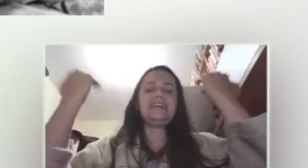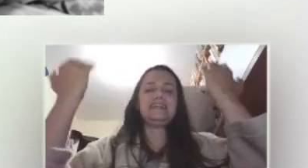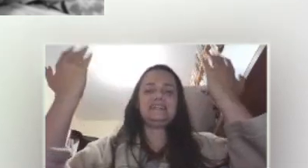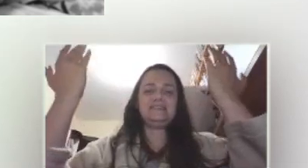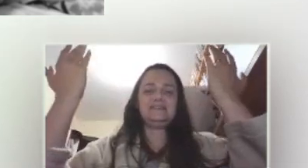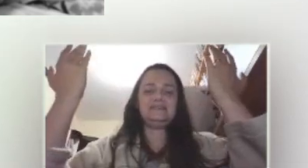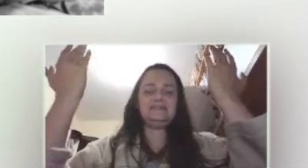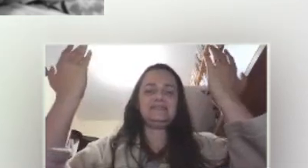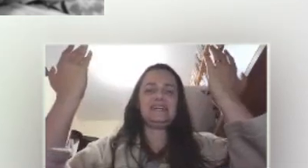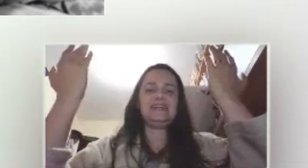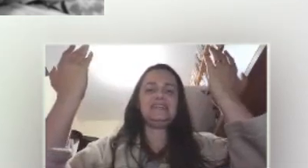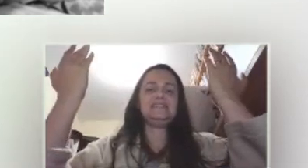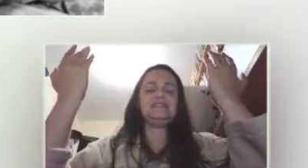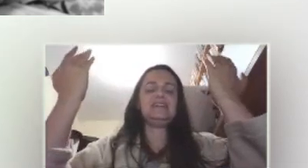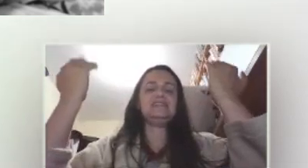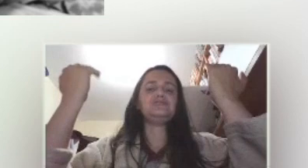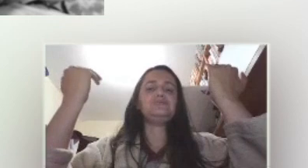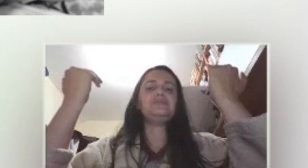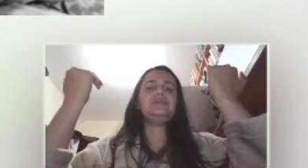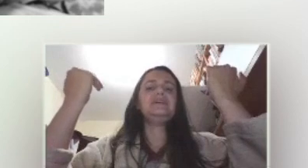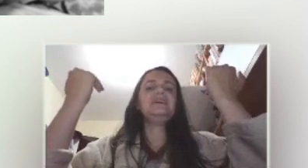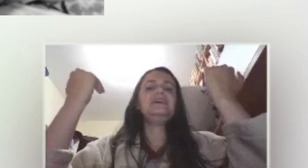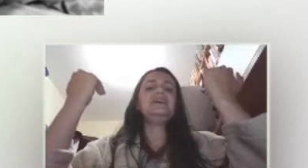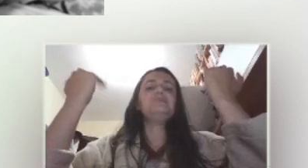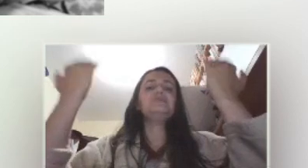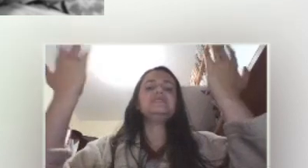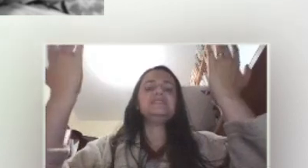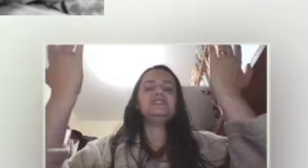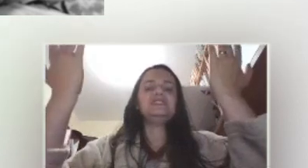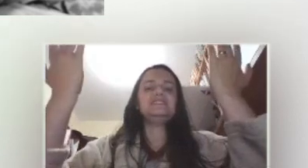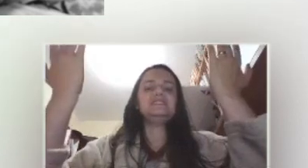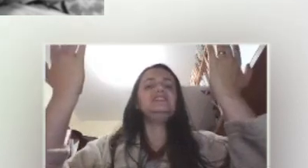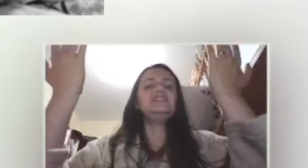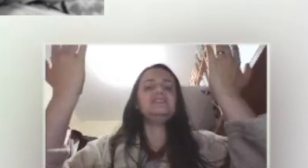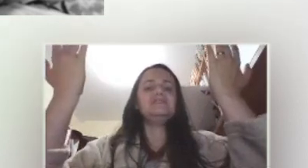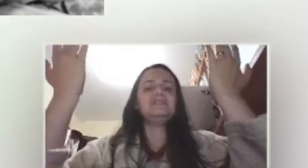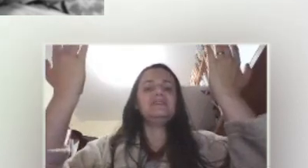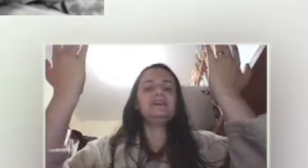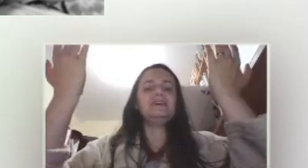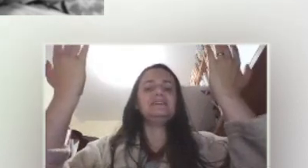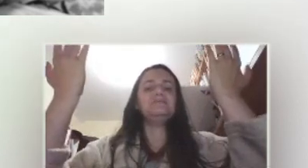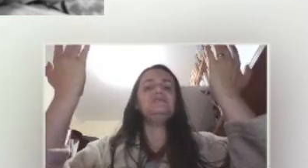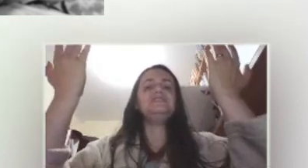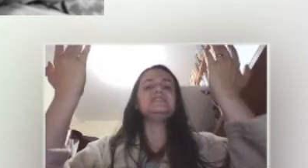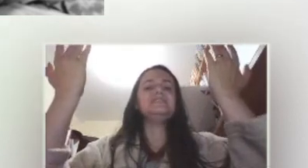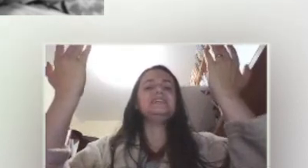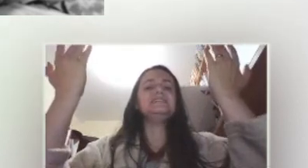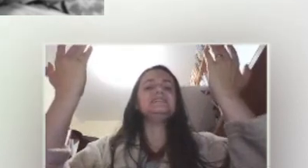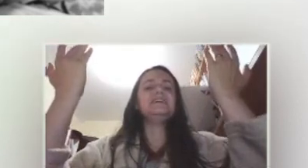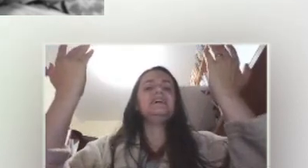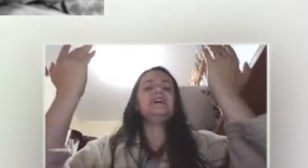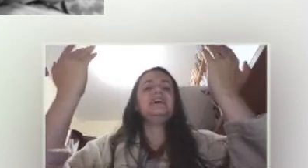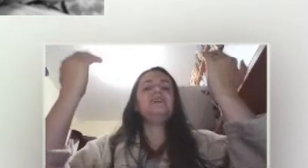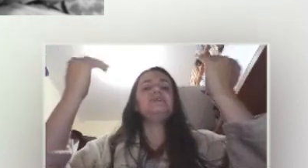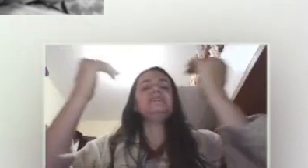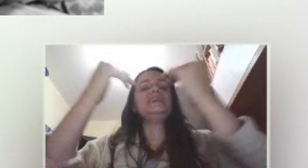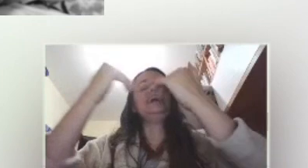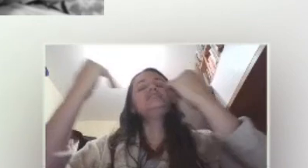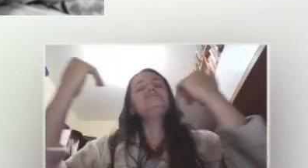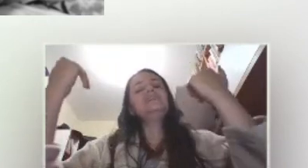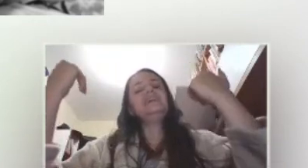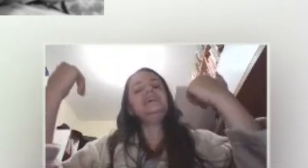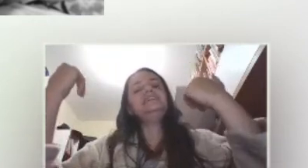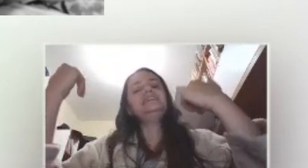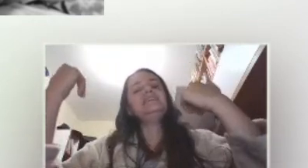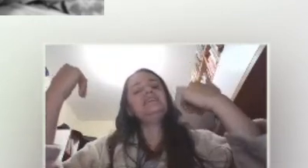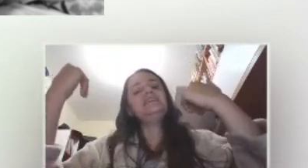leite saia, tá? Então, ela é super importante nesse sentido. Então, muitas vezes, o